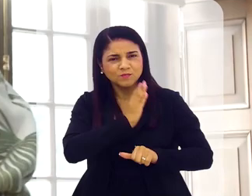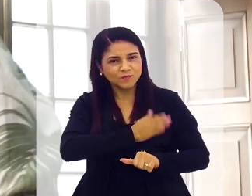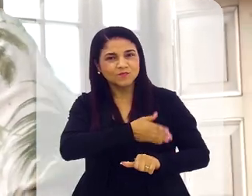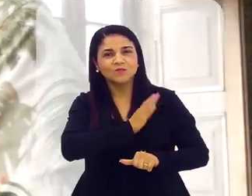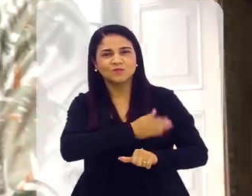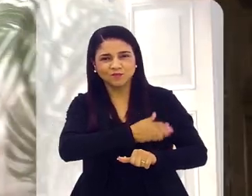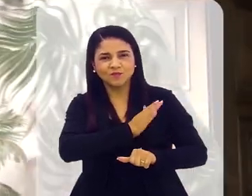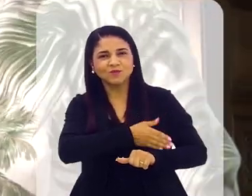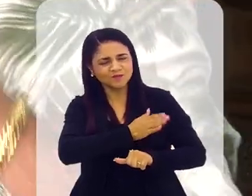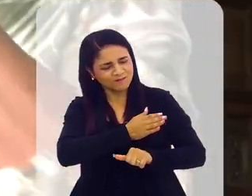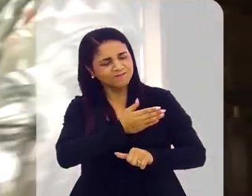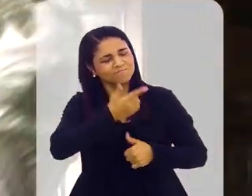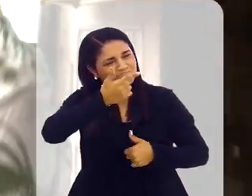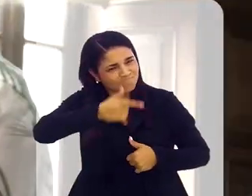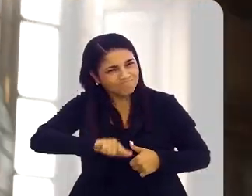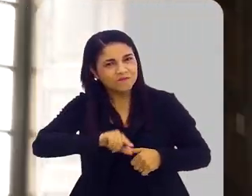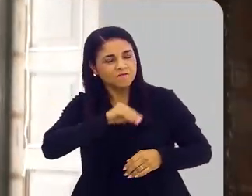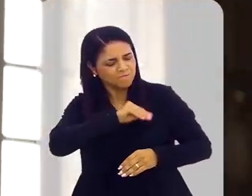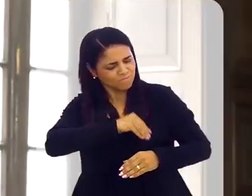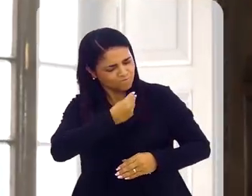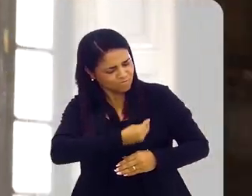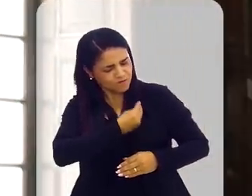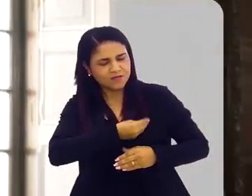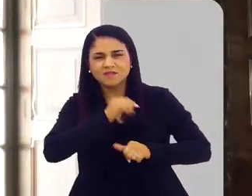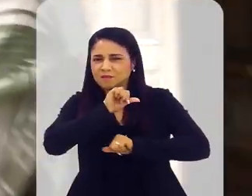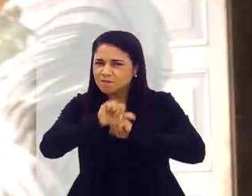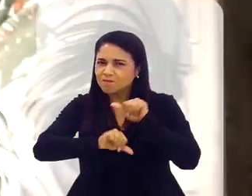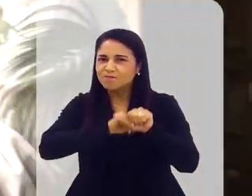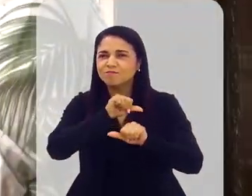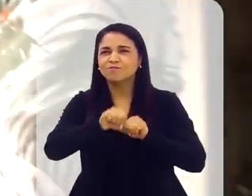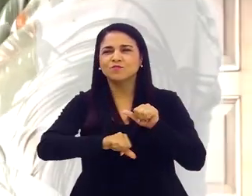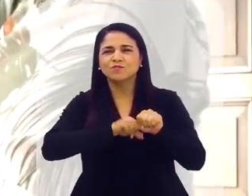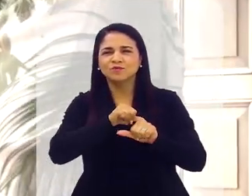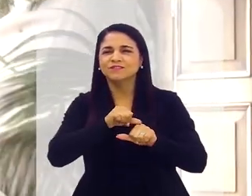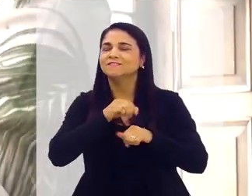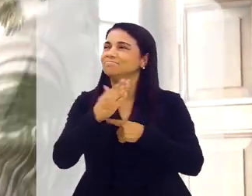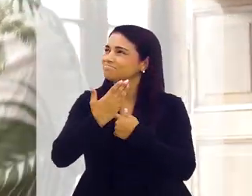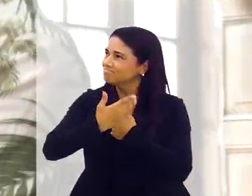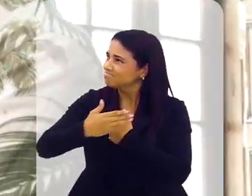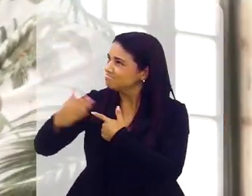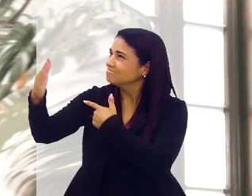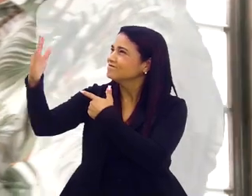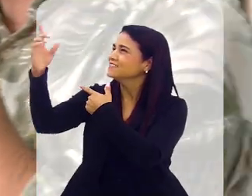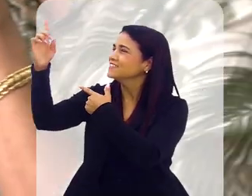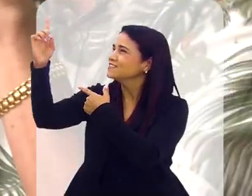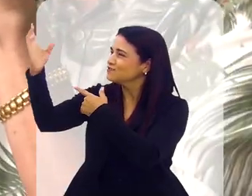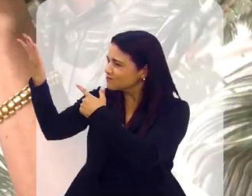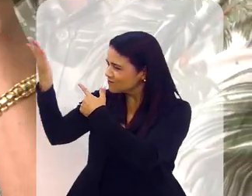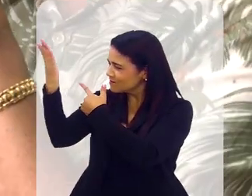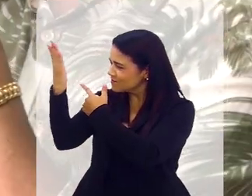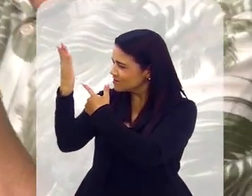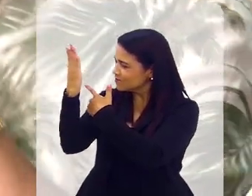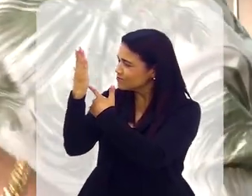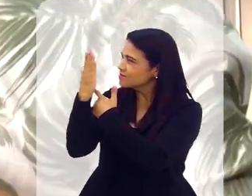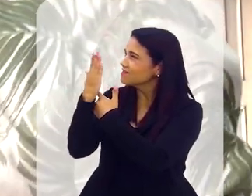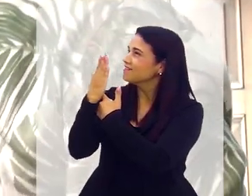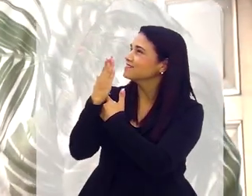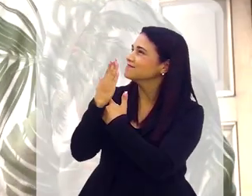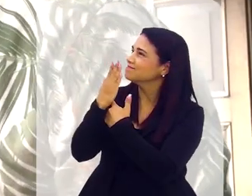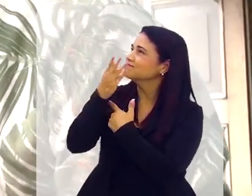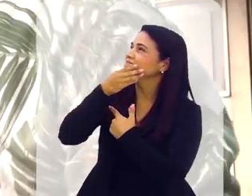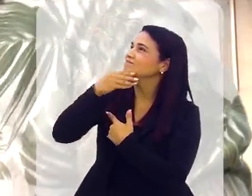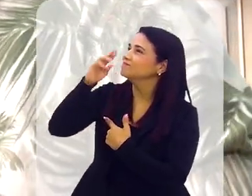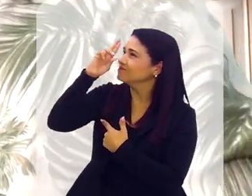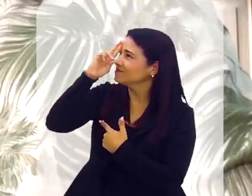meu coração mais e mais, mais e mais. Vem, vem